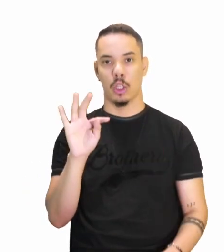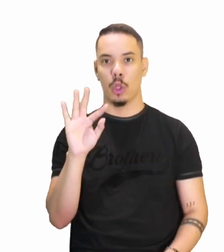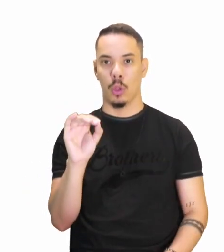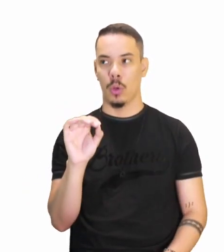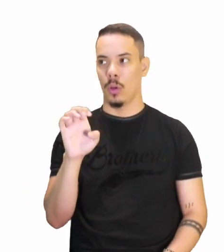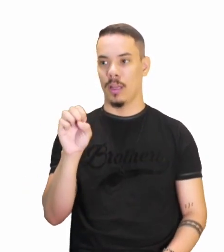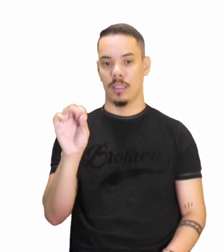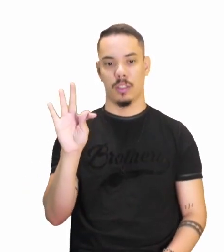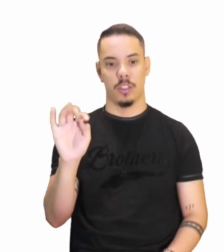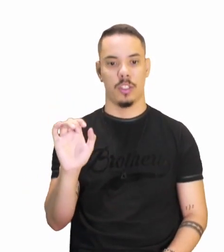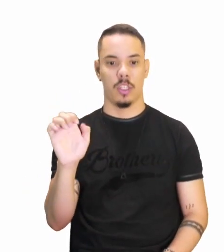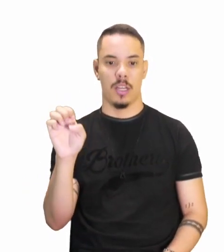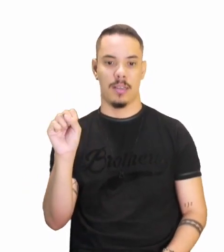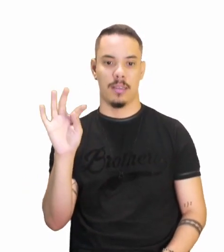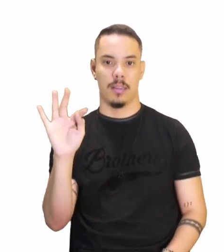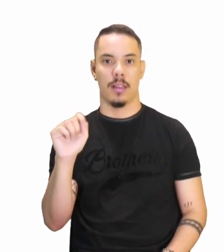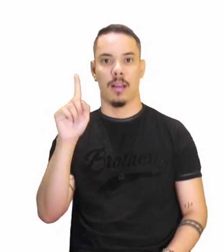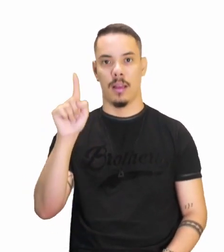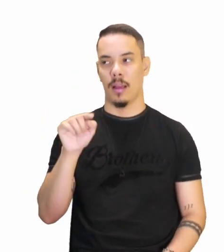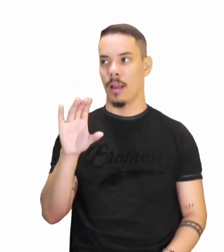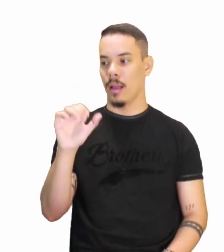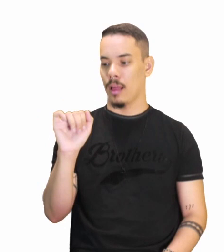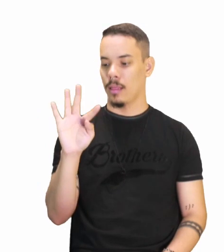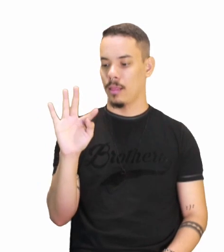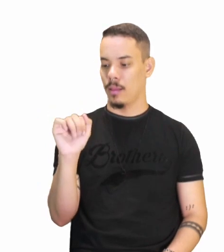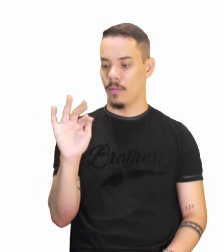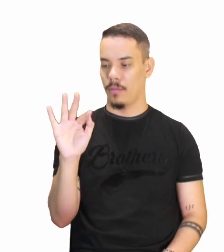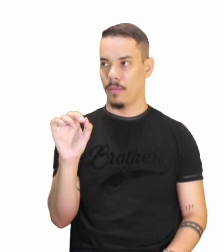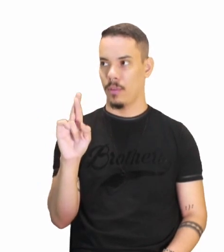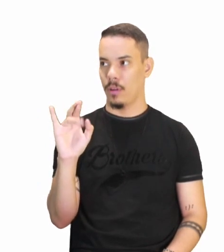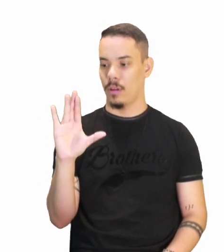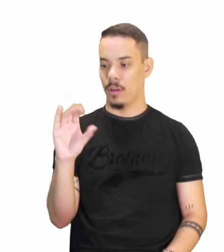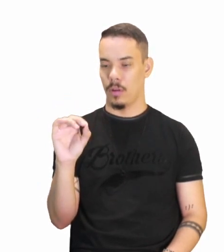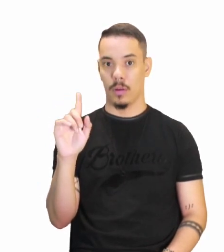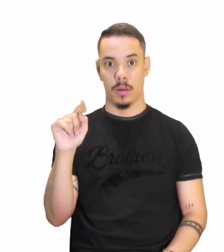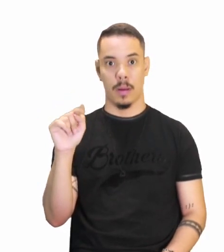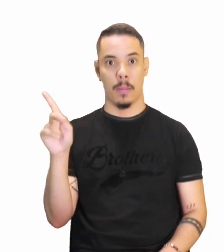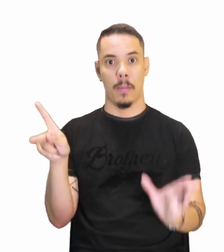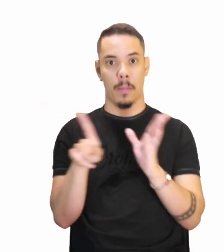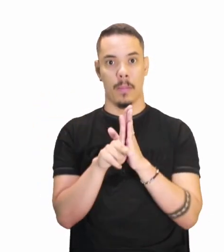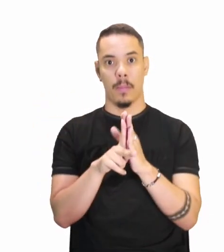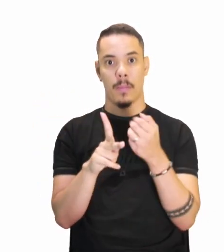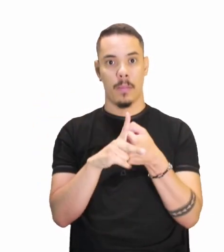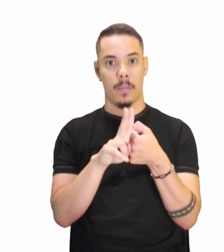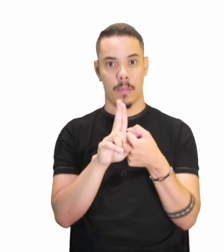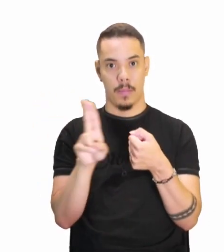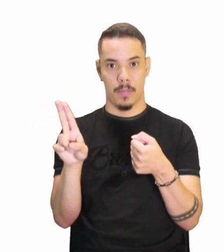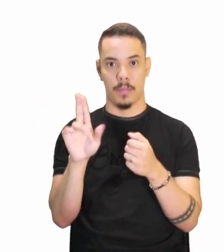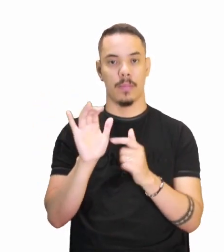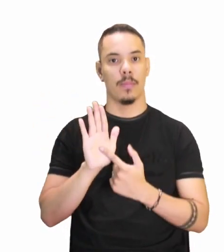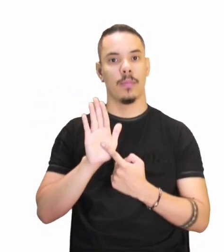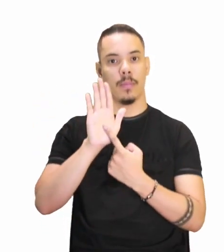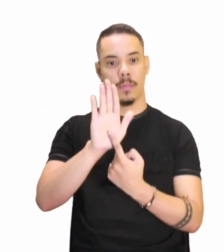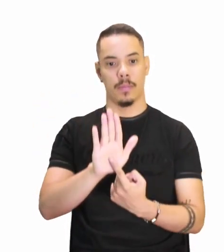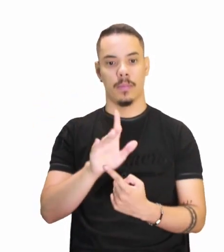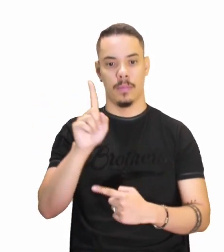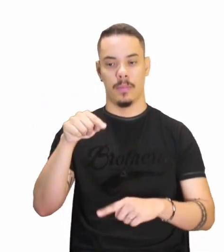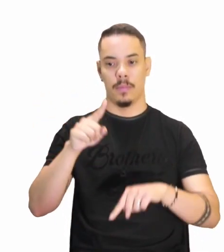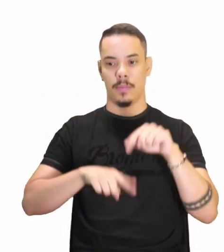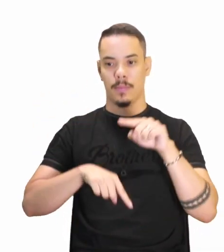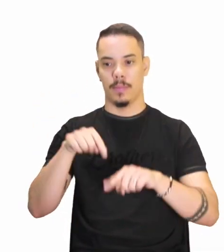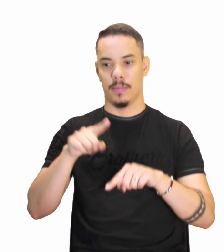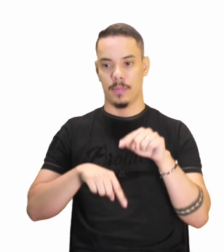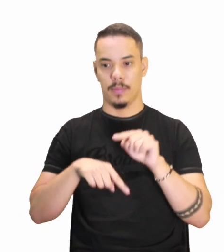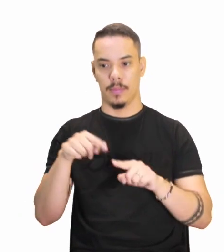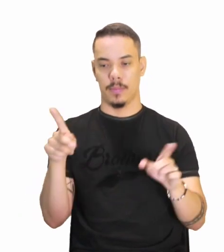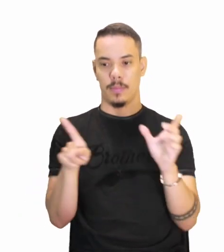catafórico Beleza Aqui nós temos os pronomes demonstrativos Tá bom também classificado como elementos